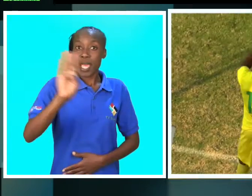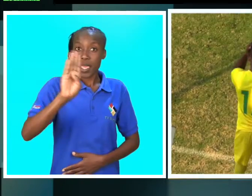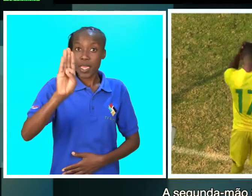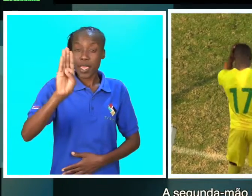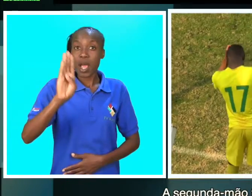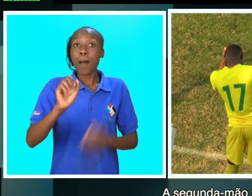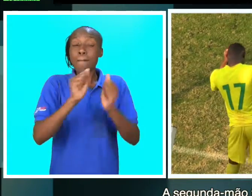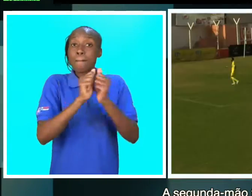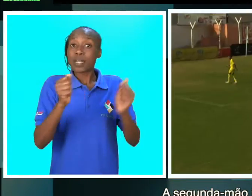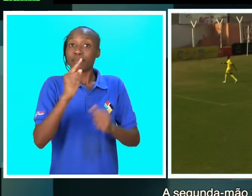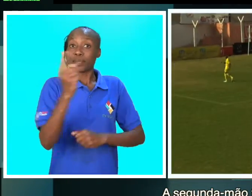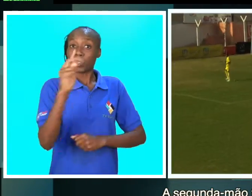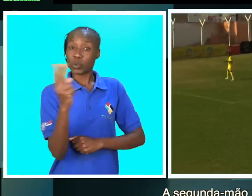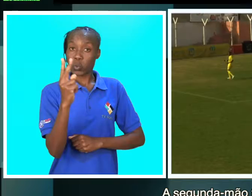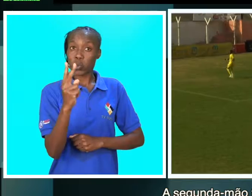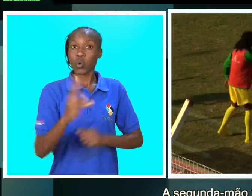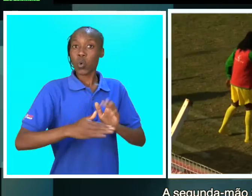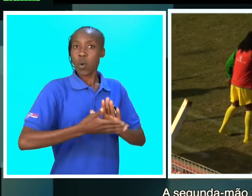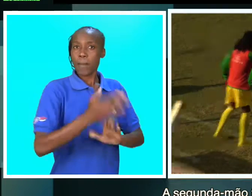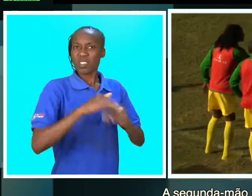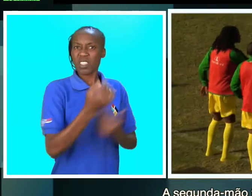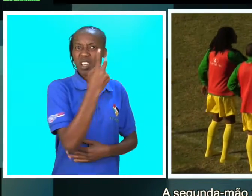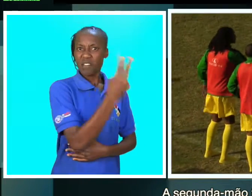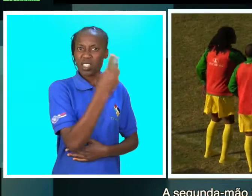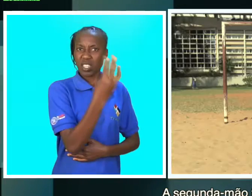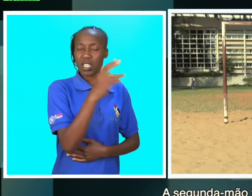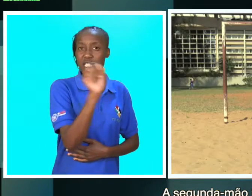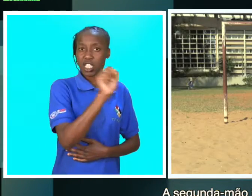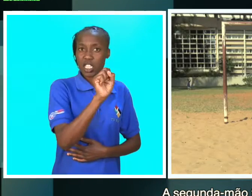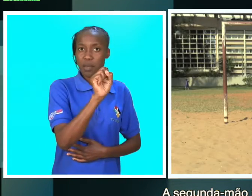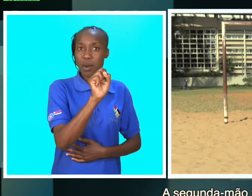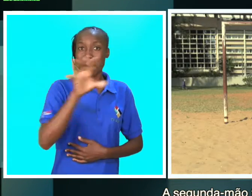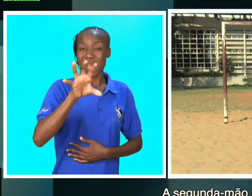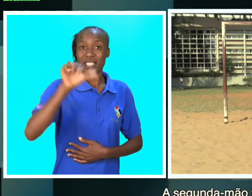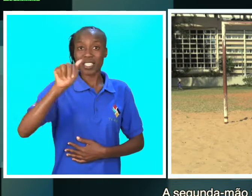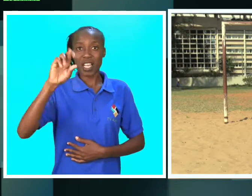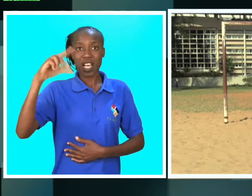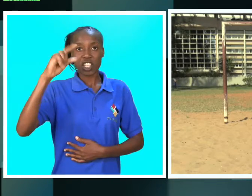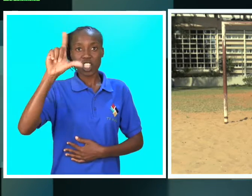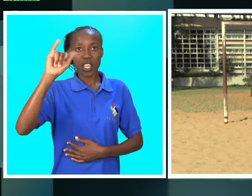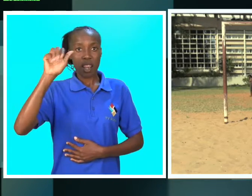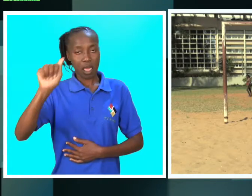Beira. A segunda mão terá lugar dia 23 de setembro em Argélia.